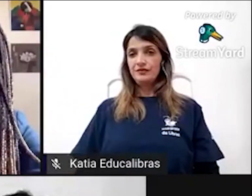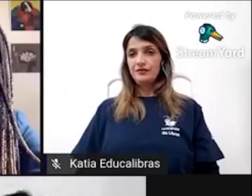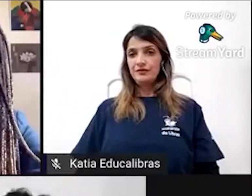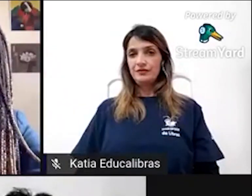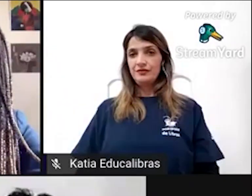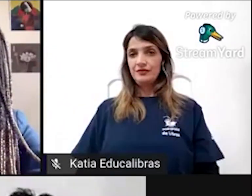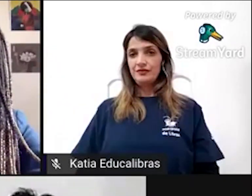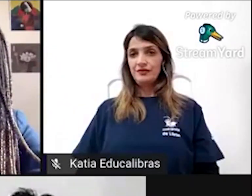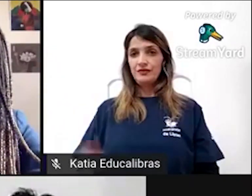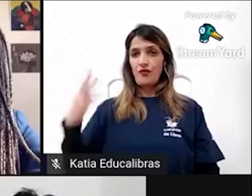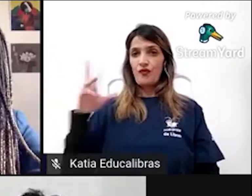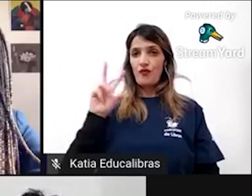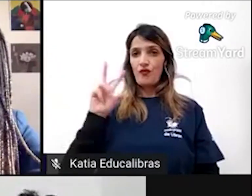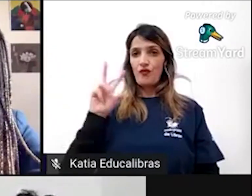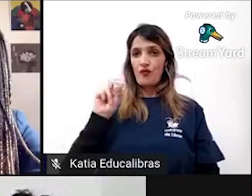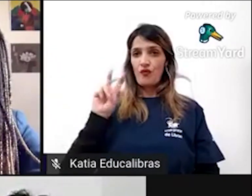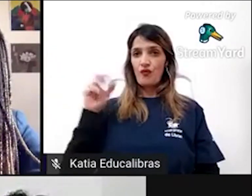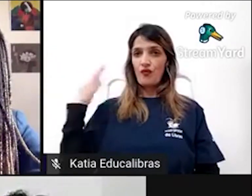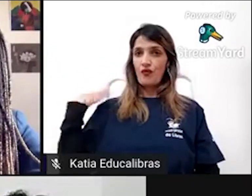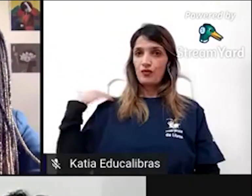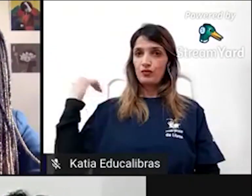chamou, vó me